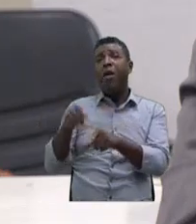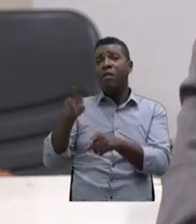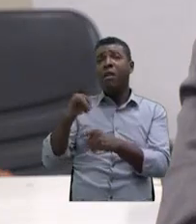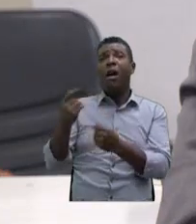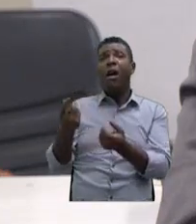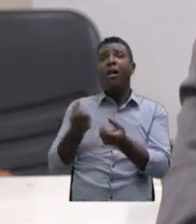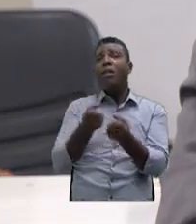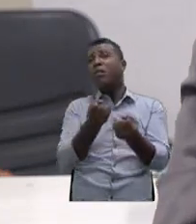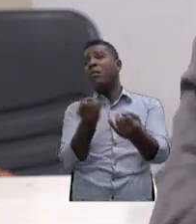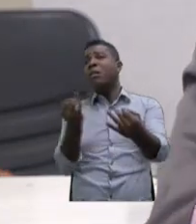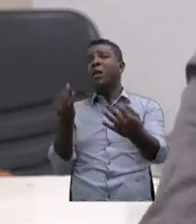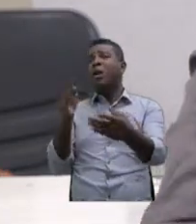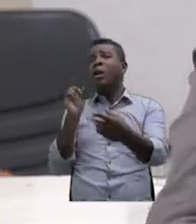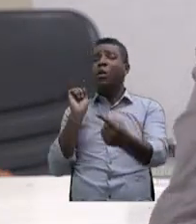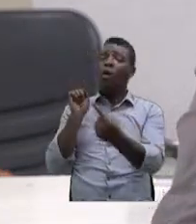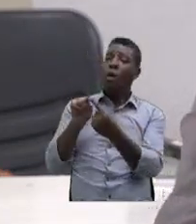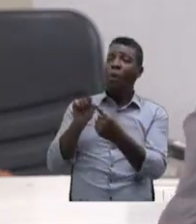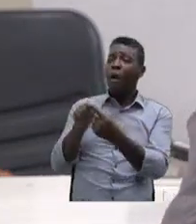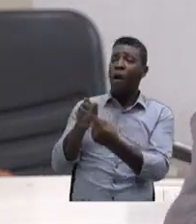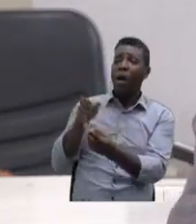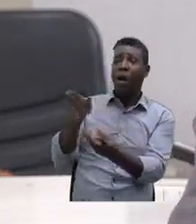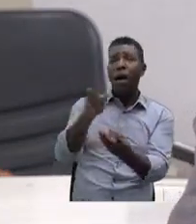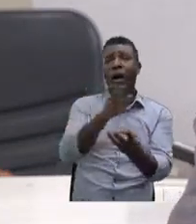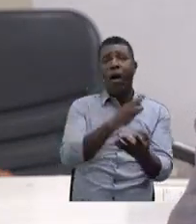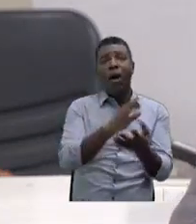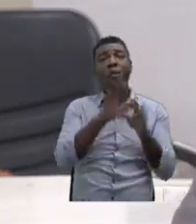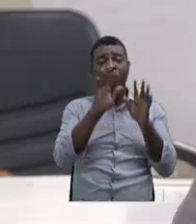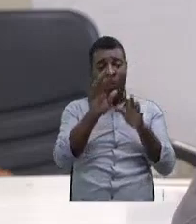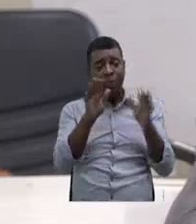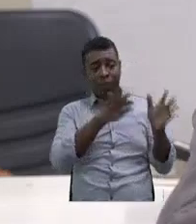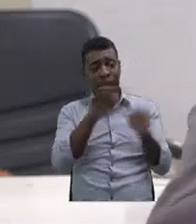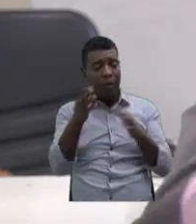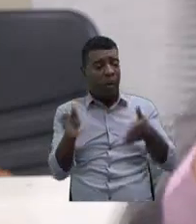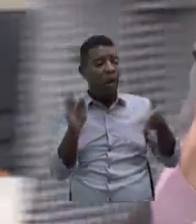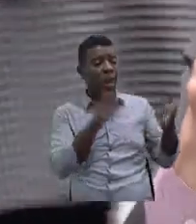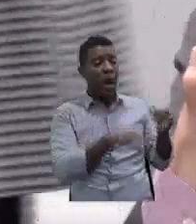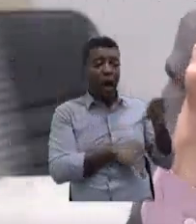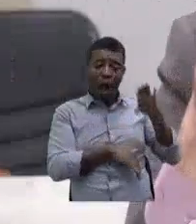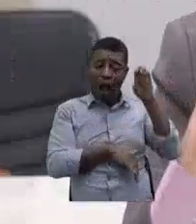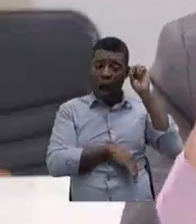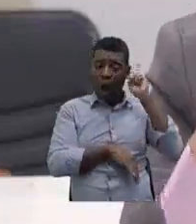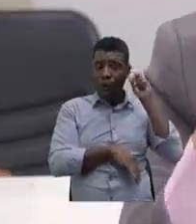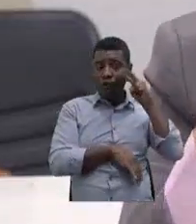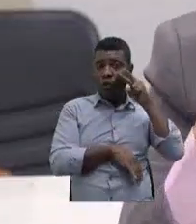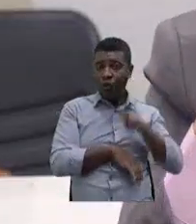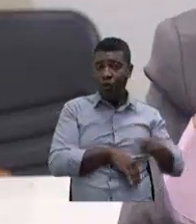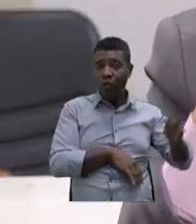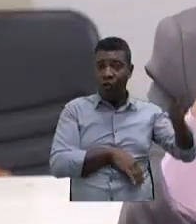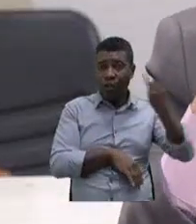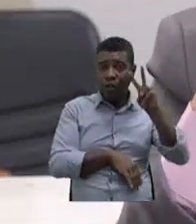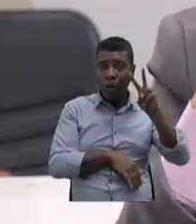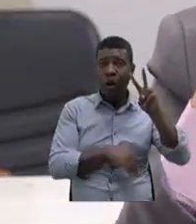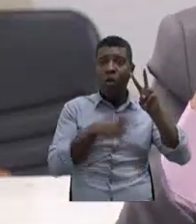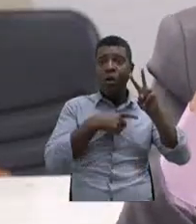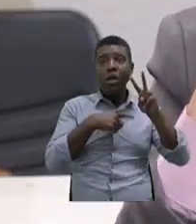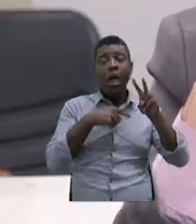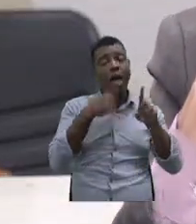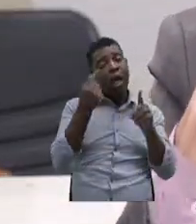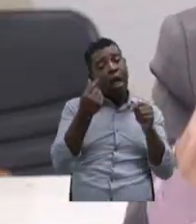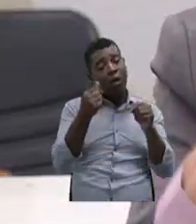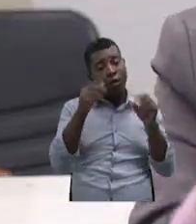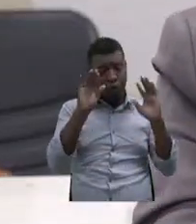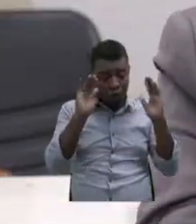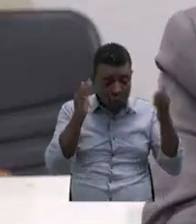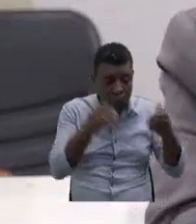com cada área, tirando o audiovisual, que tem um recurso específico para o audiovisual. Então, essa comissão do